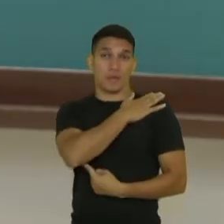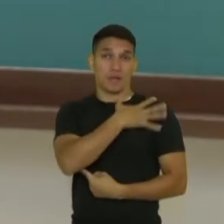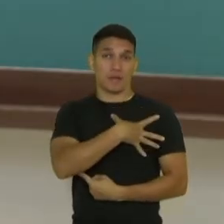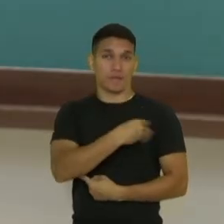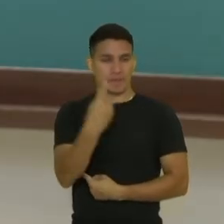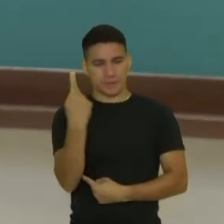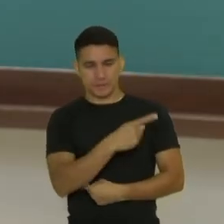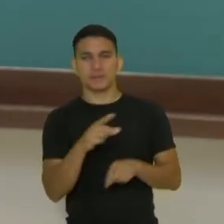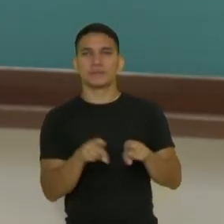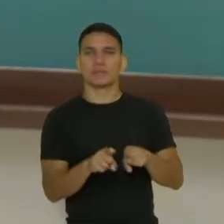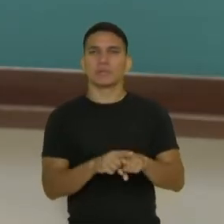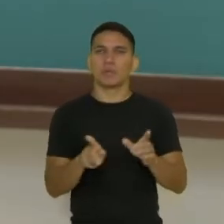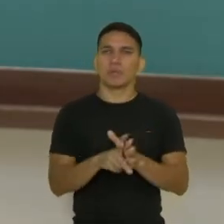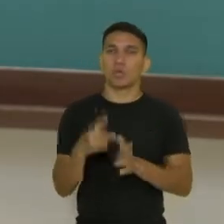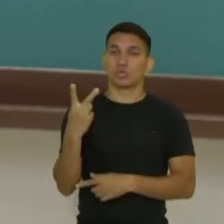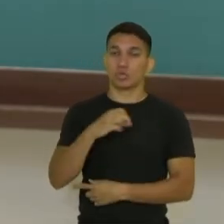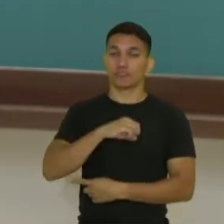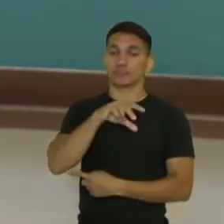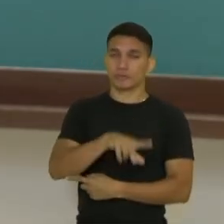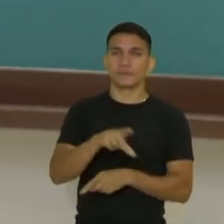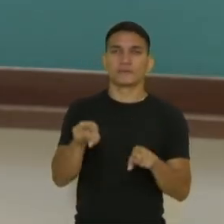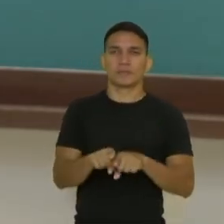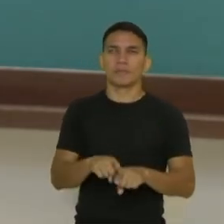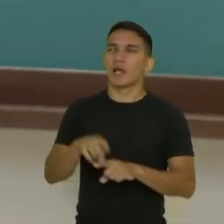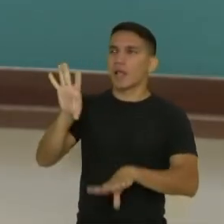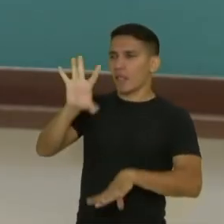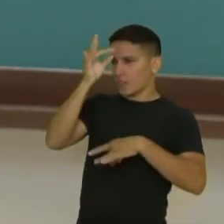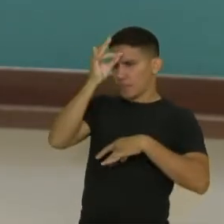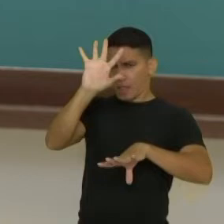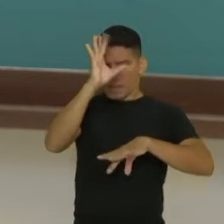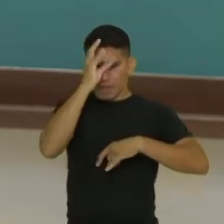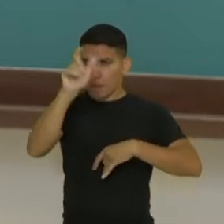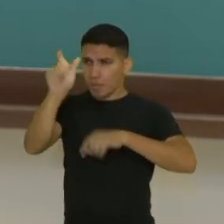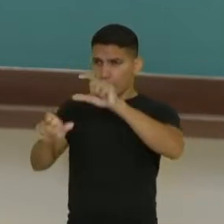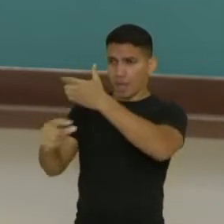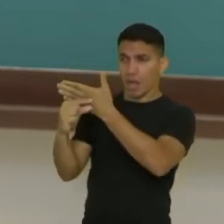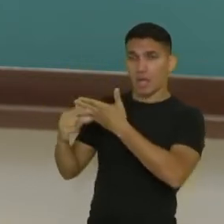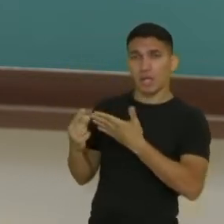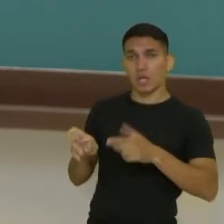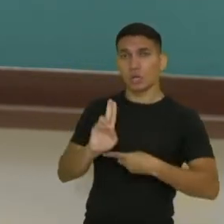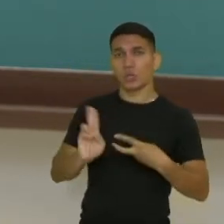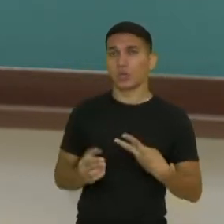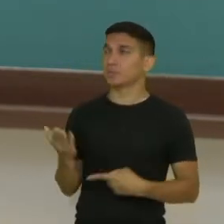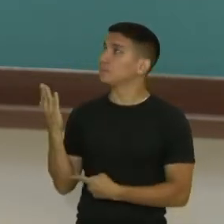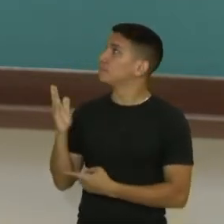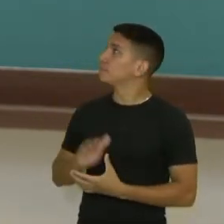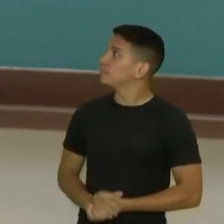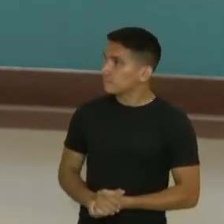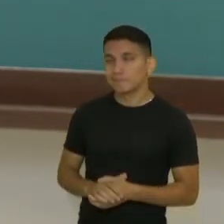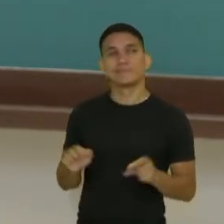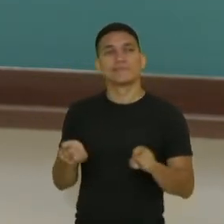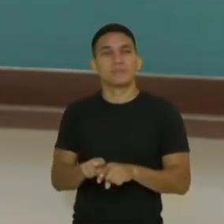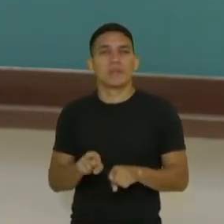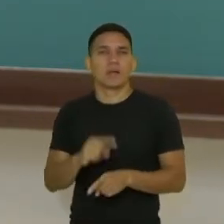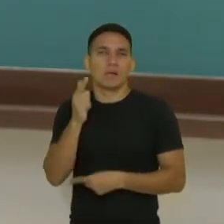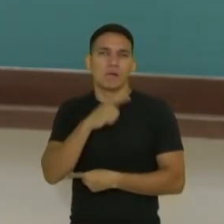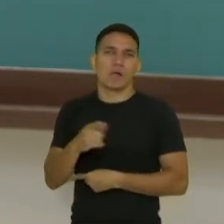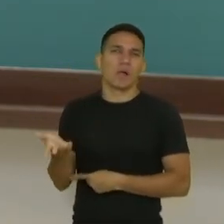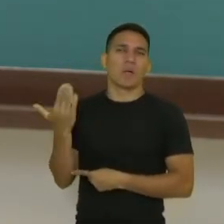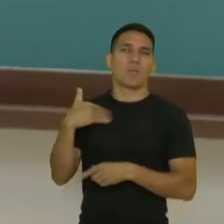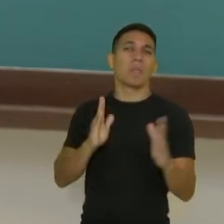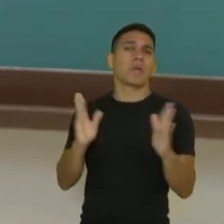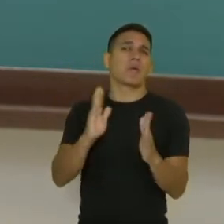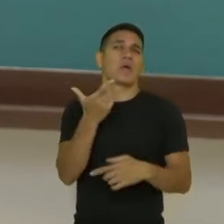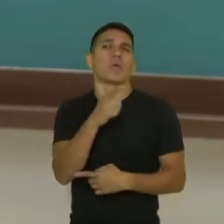militar, ele foi filho de 2 portugueses, e ele se inspirava nas reproduções de artistas que nem o Danani e o Bartolozzi. Danani neoclássico e o Bartoloni